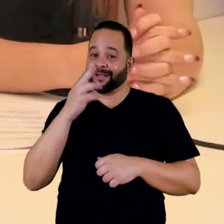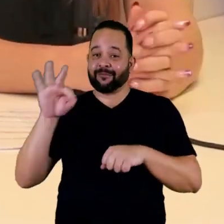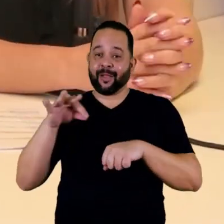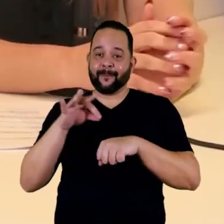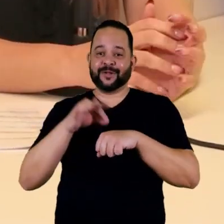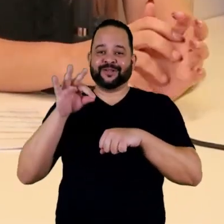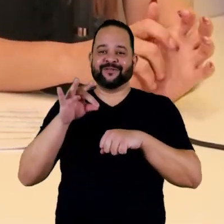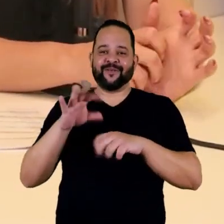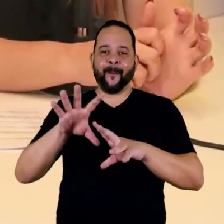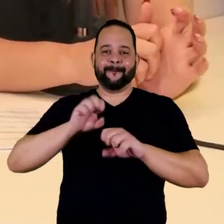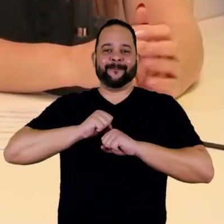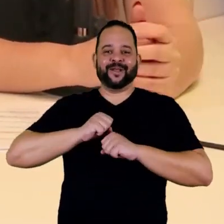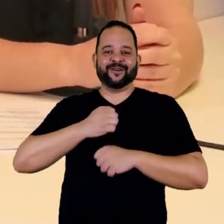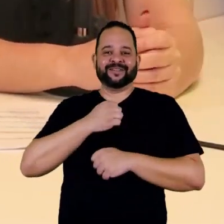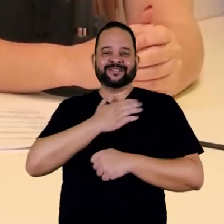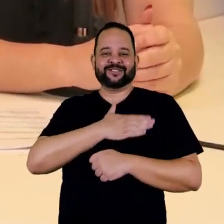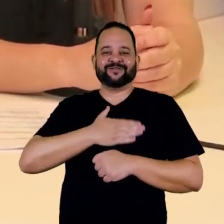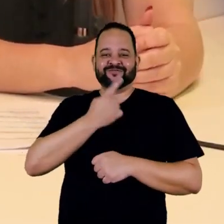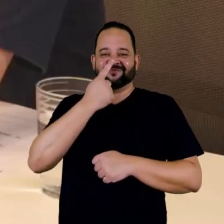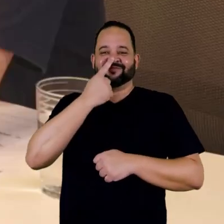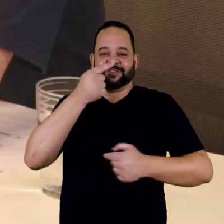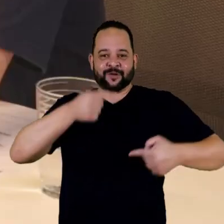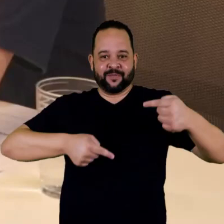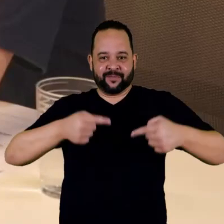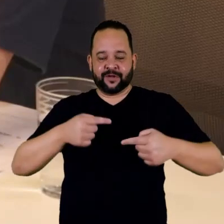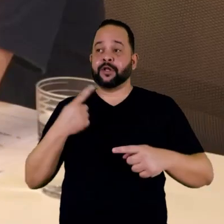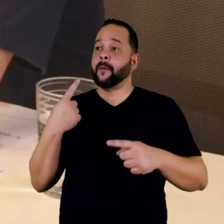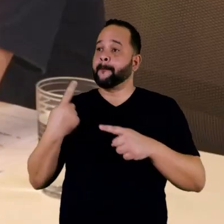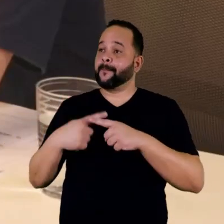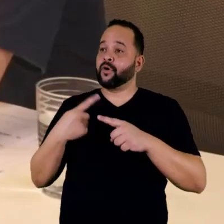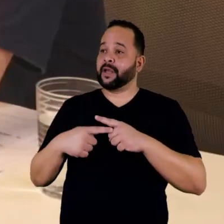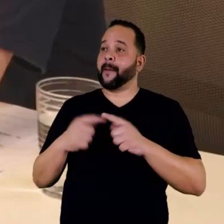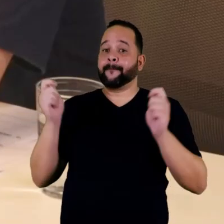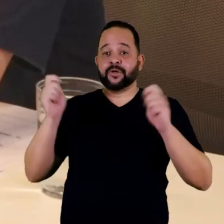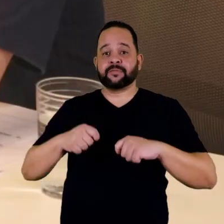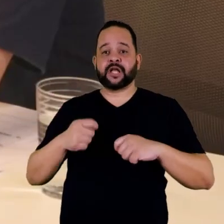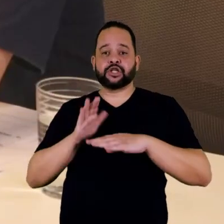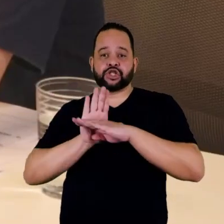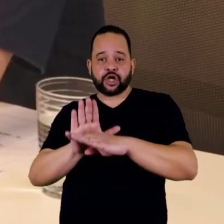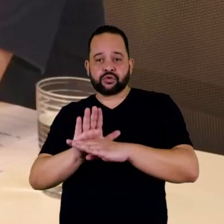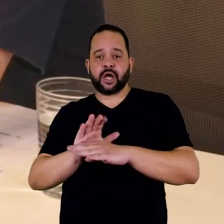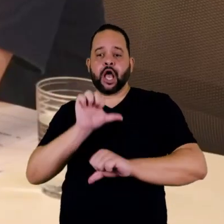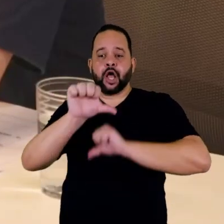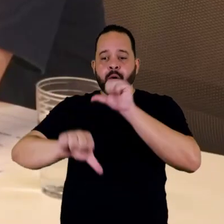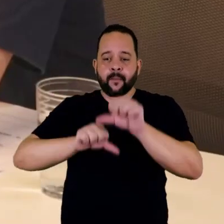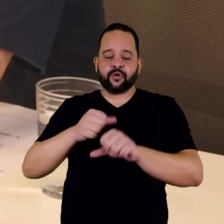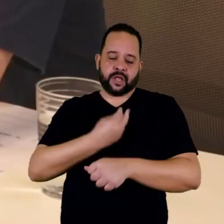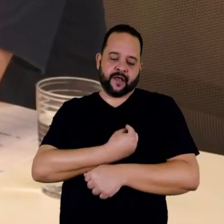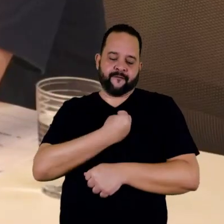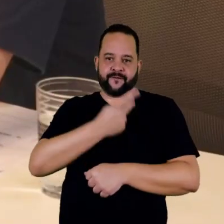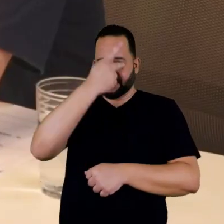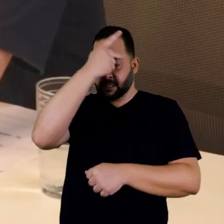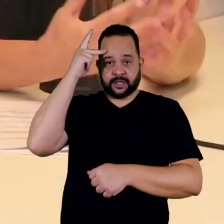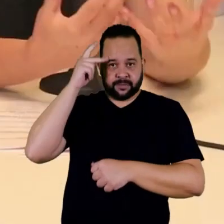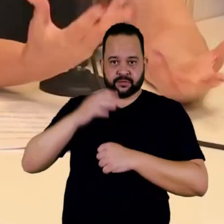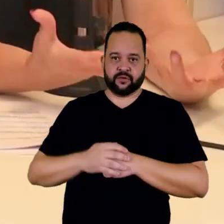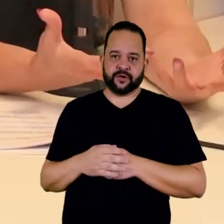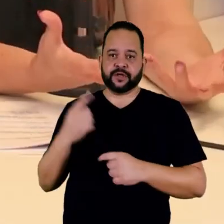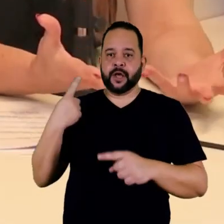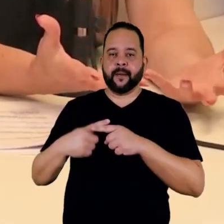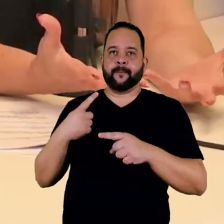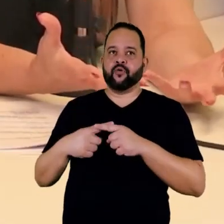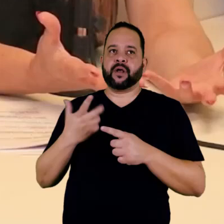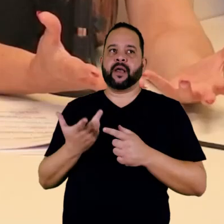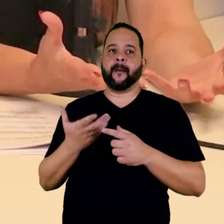deu é Claro porque a possibilidade de transformação da vida das pessoas assim o mundo da política não é só o mundo